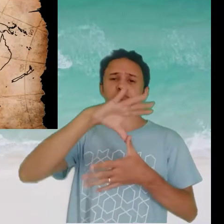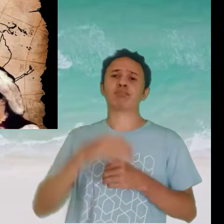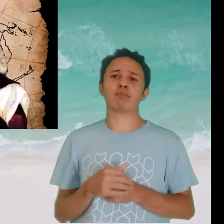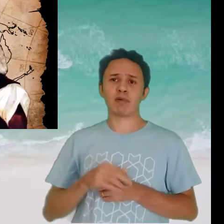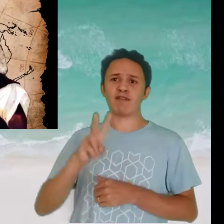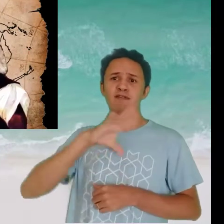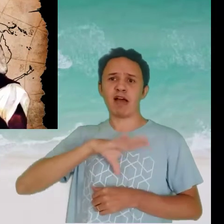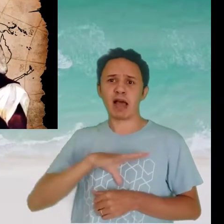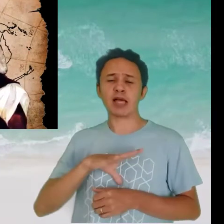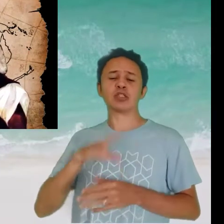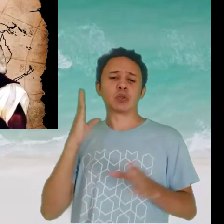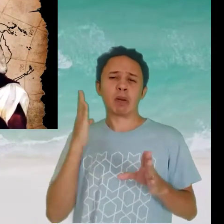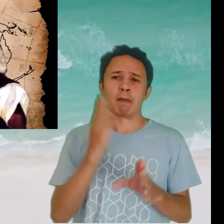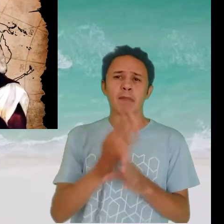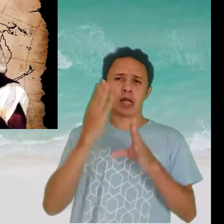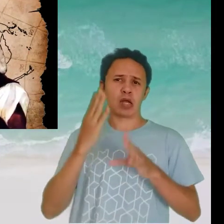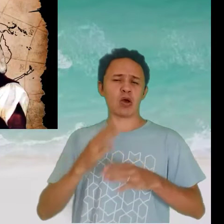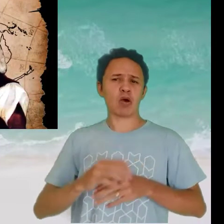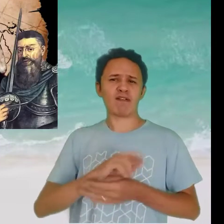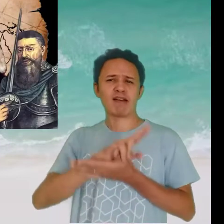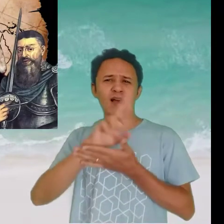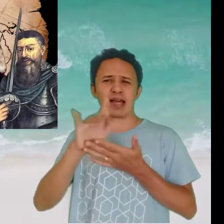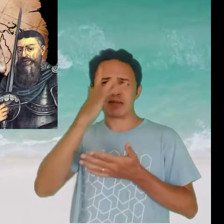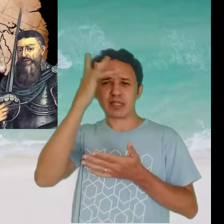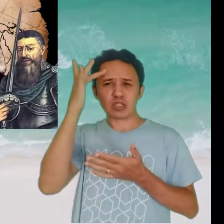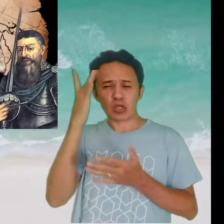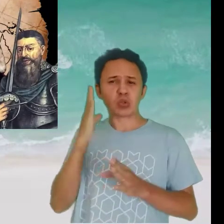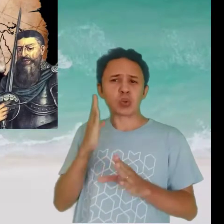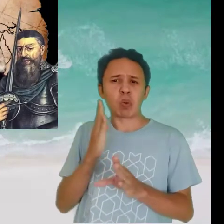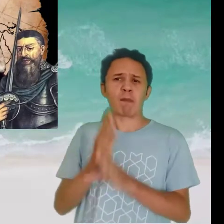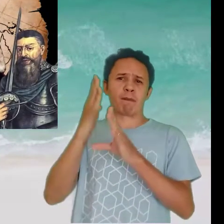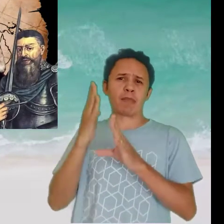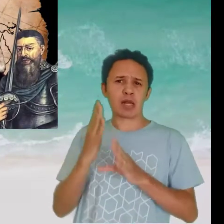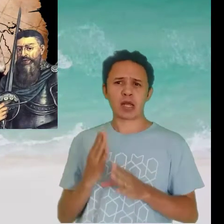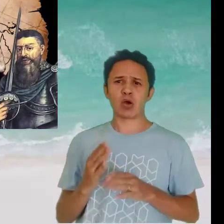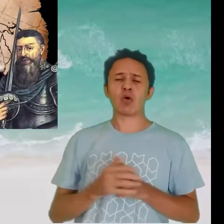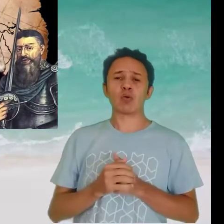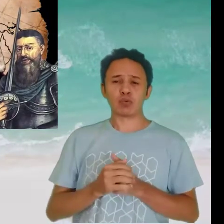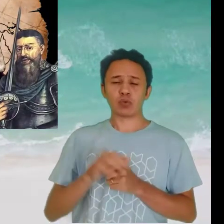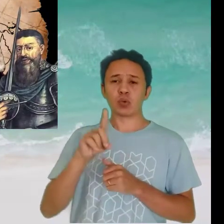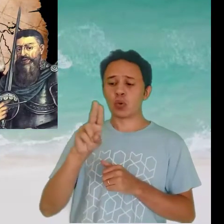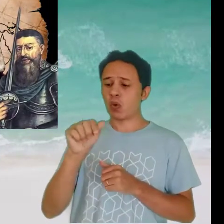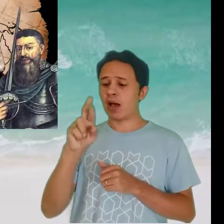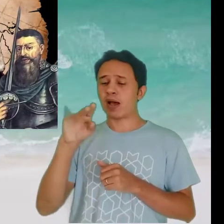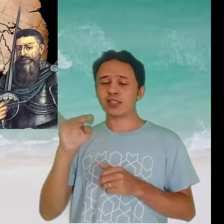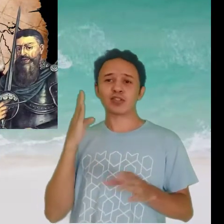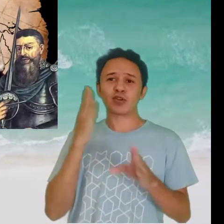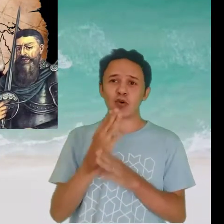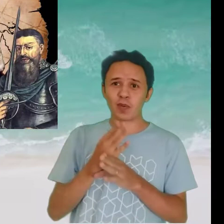Índias, Cabral e Pinzon descobriram o caminho para o Brasil, Duarte Pacheco descobriu a relação entre as fases da Lua e as